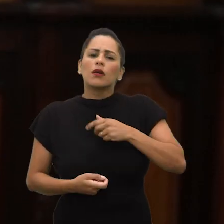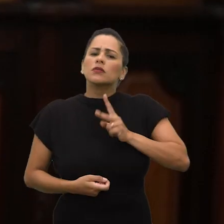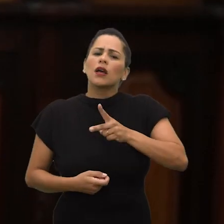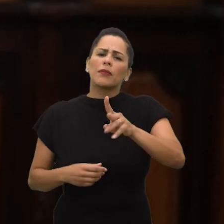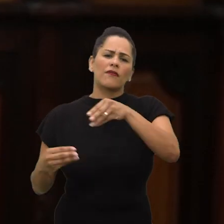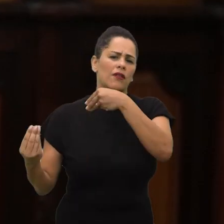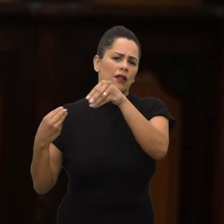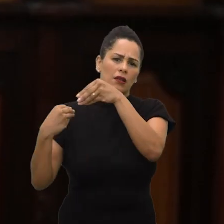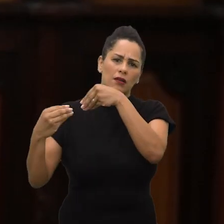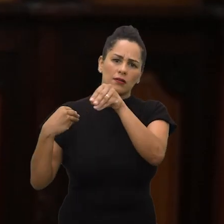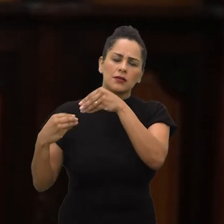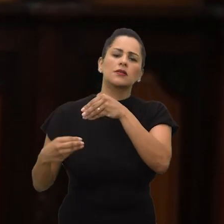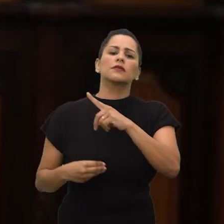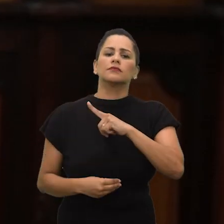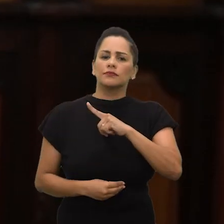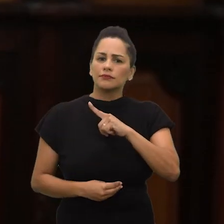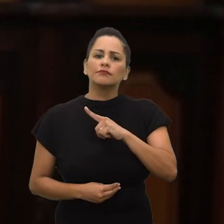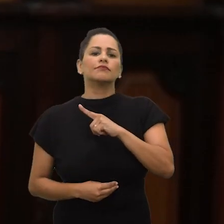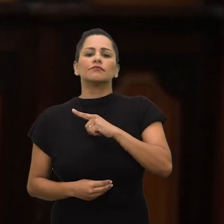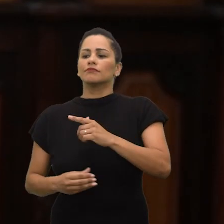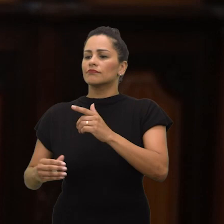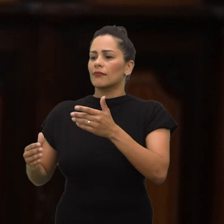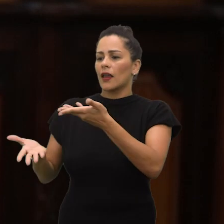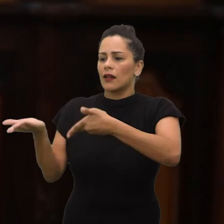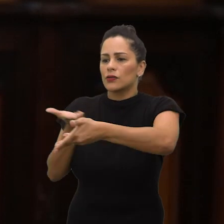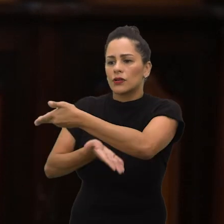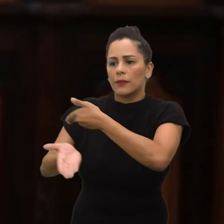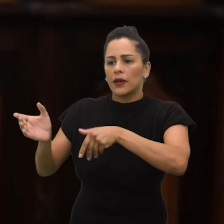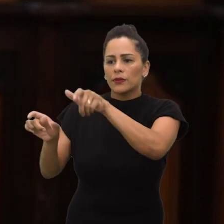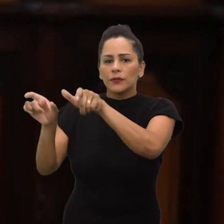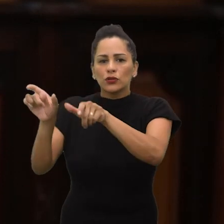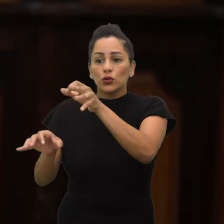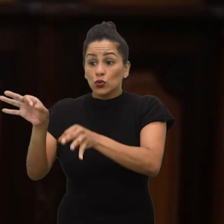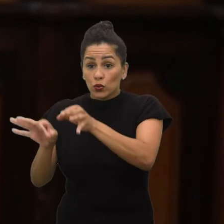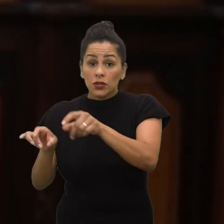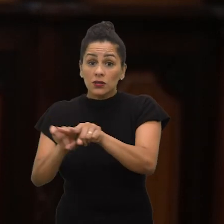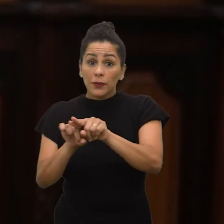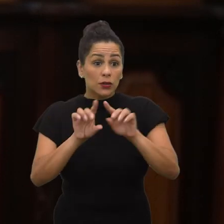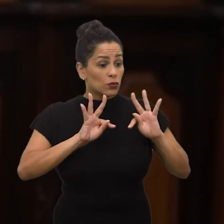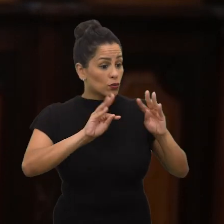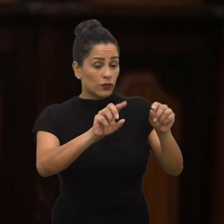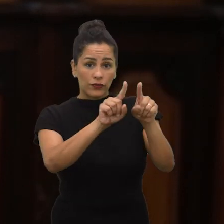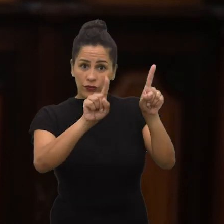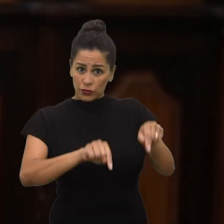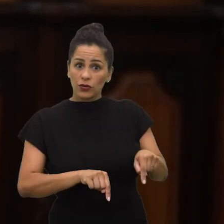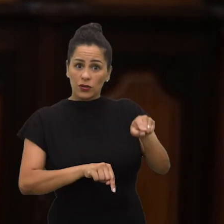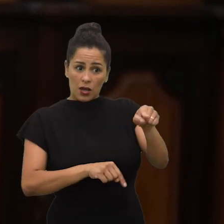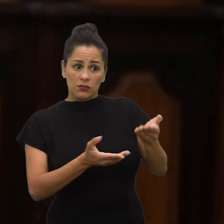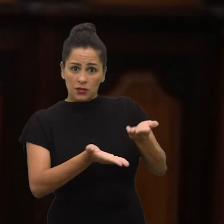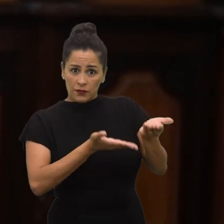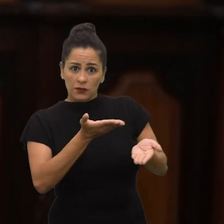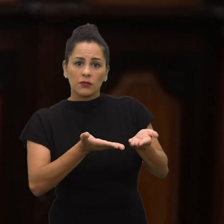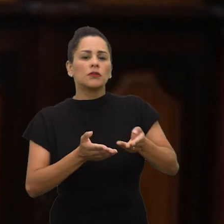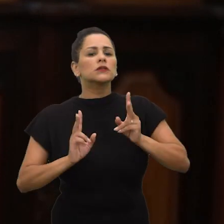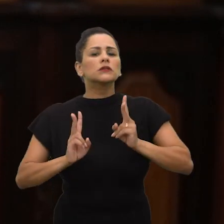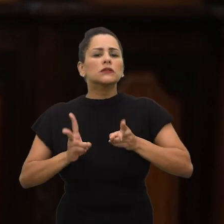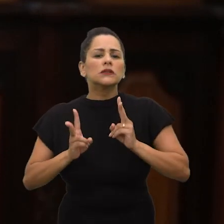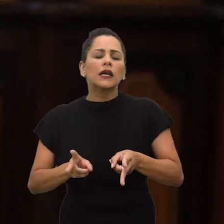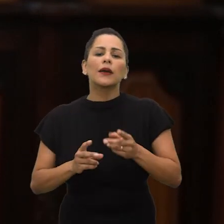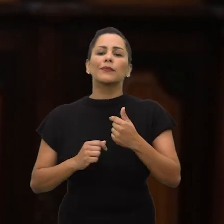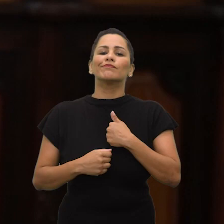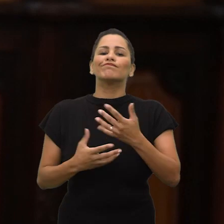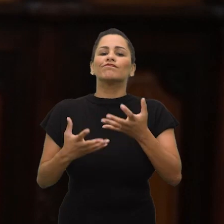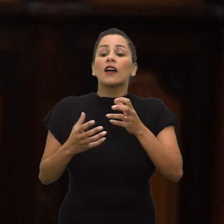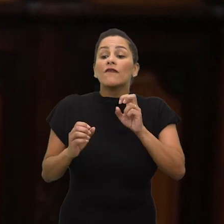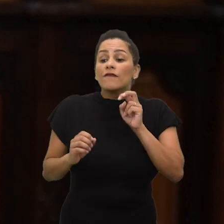sempre fui flexível em relação ao relacionamento com os magistrados e com todos os servidores Eu sempre